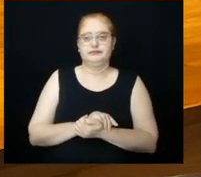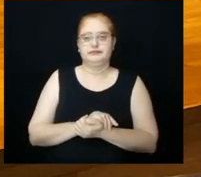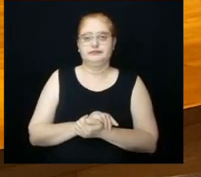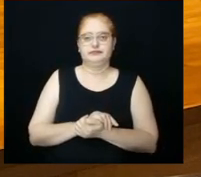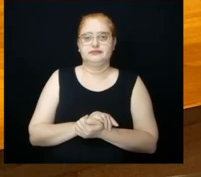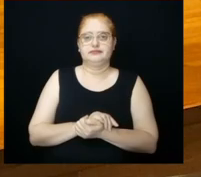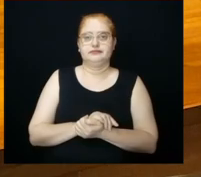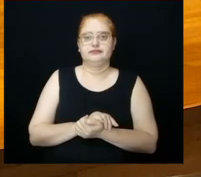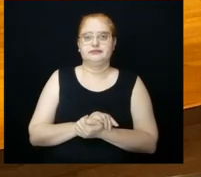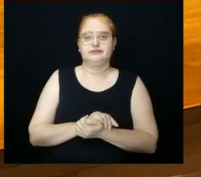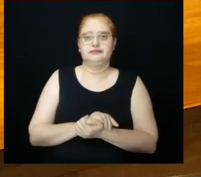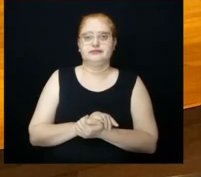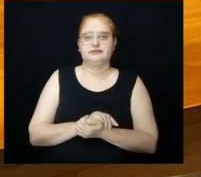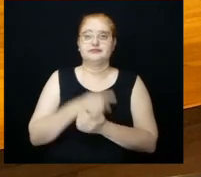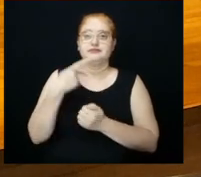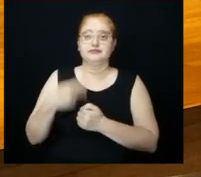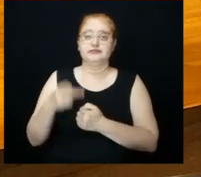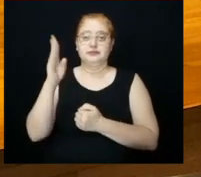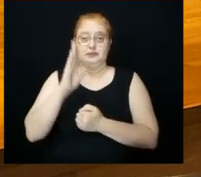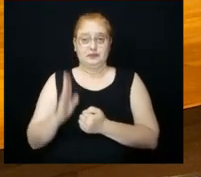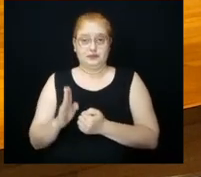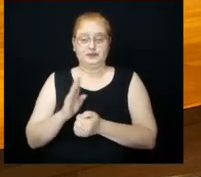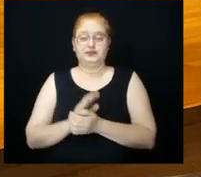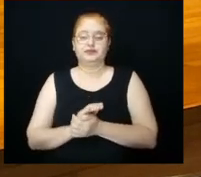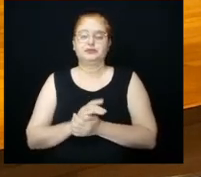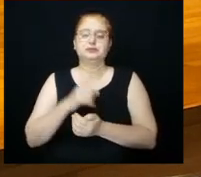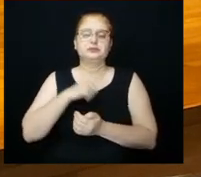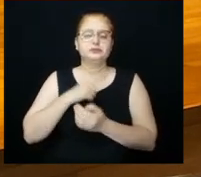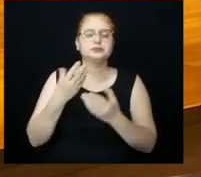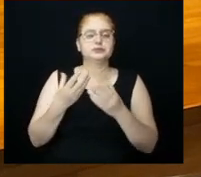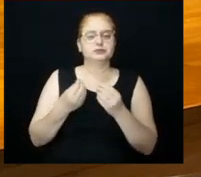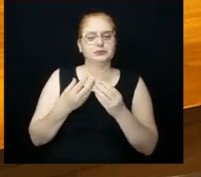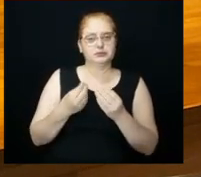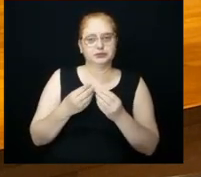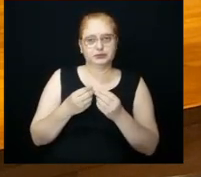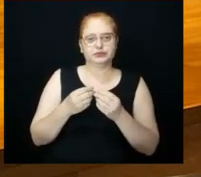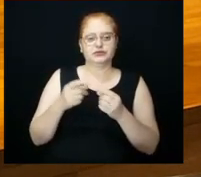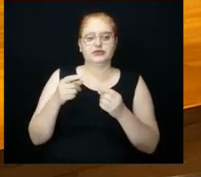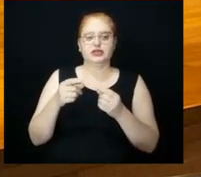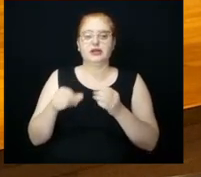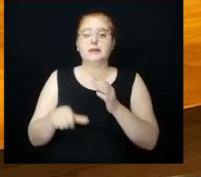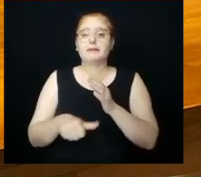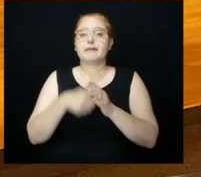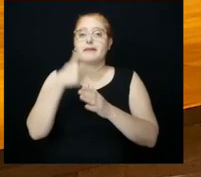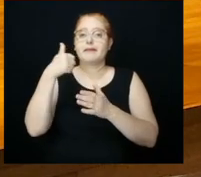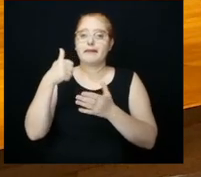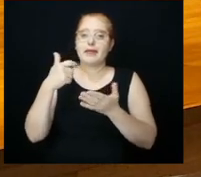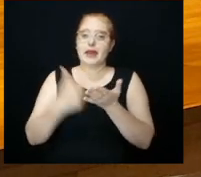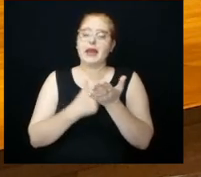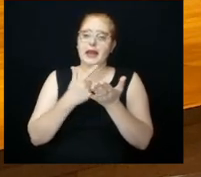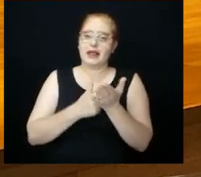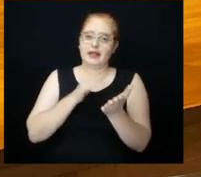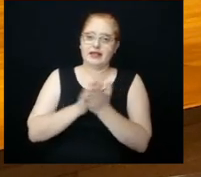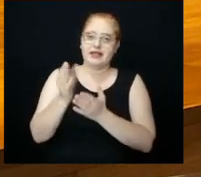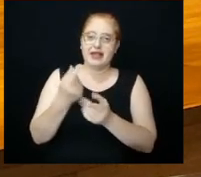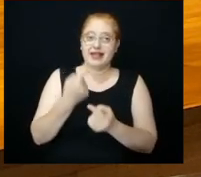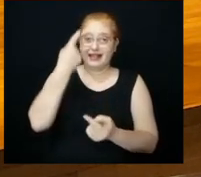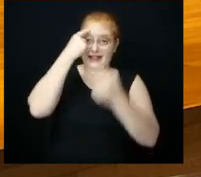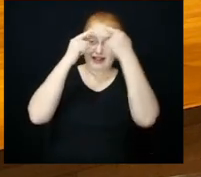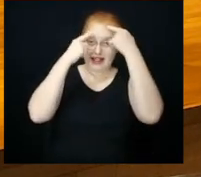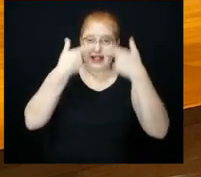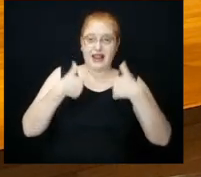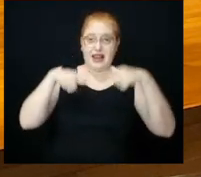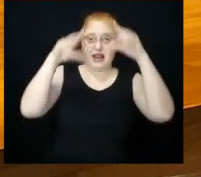Isso ele assume também, né? Aparece muito nesses primeiros livros dele, né? A questão da inventividade da